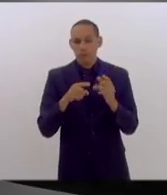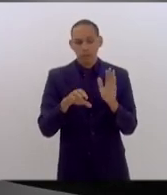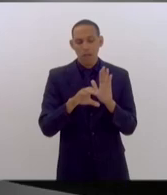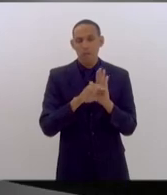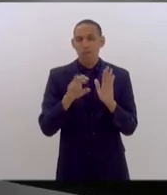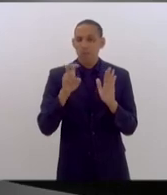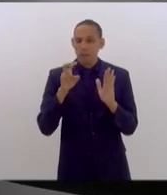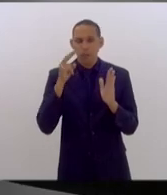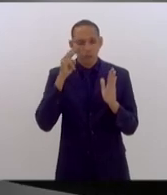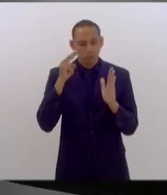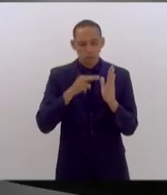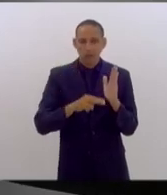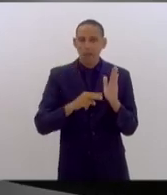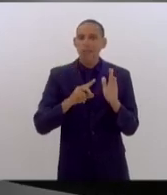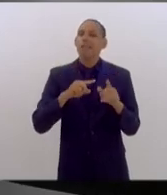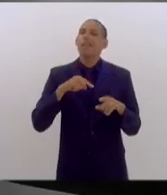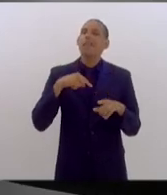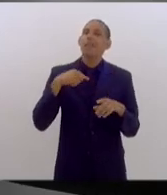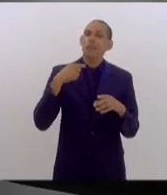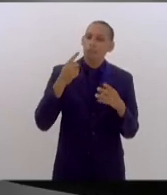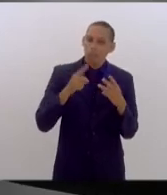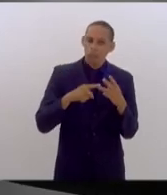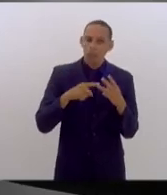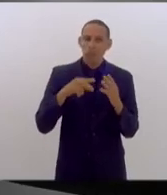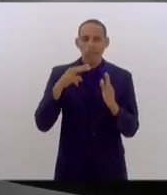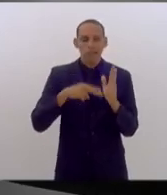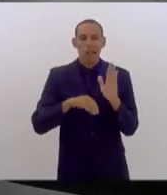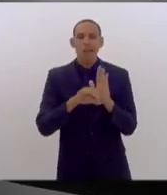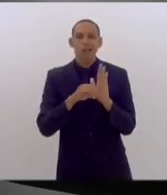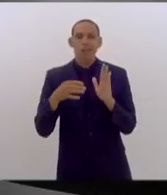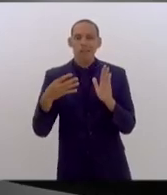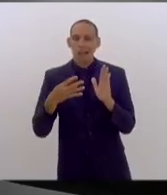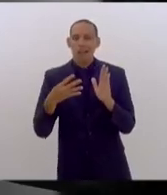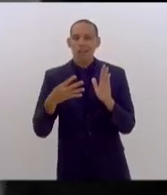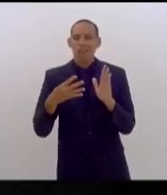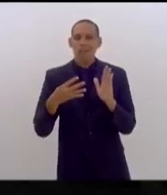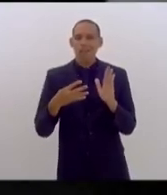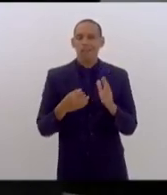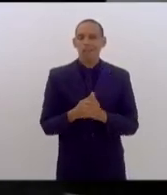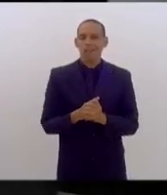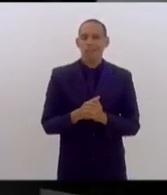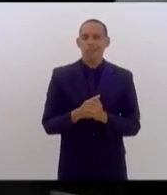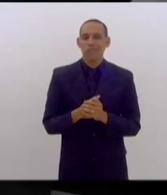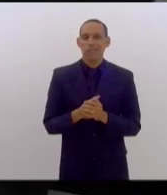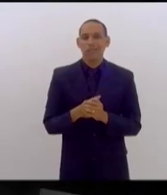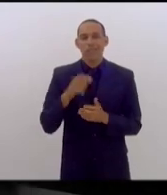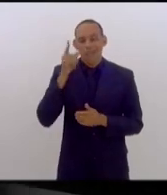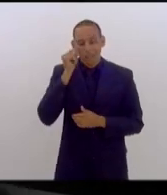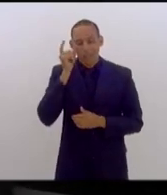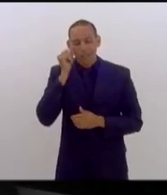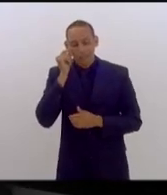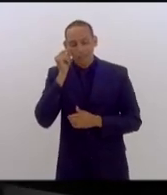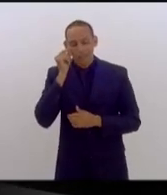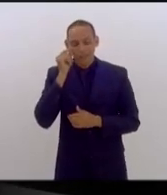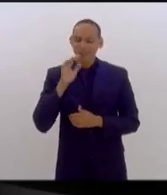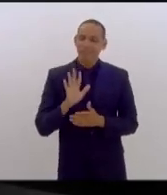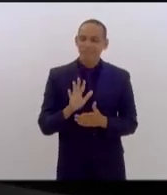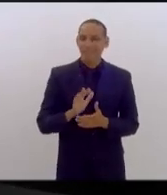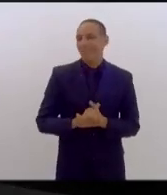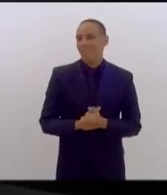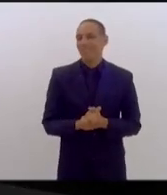e depois fui lendo o quatro até o sono deixou